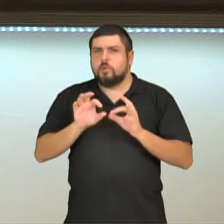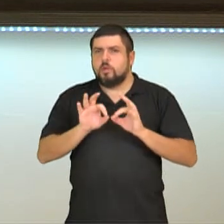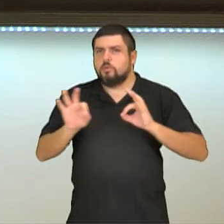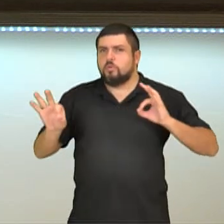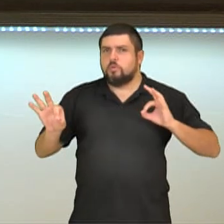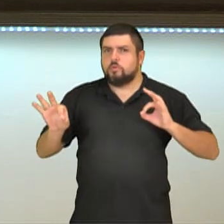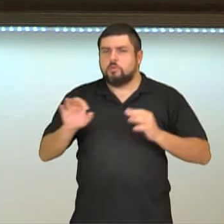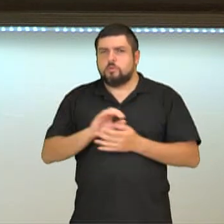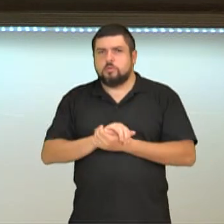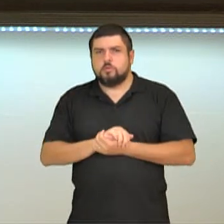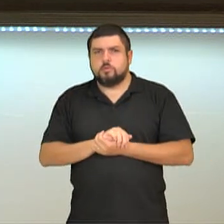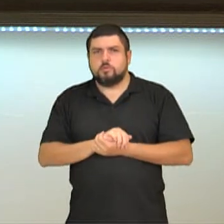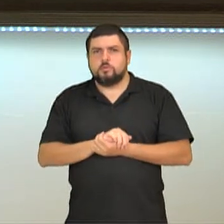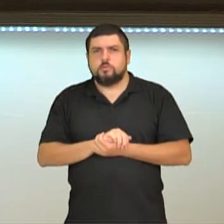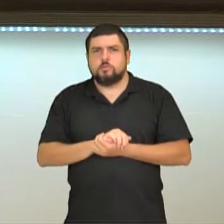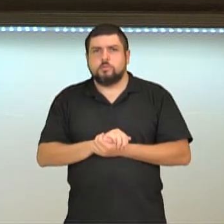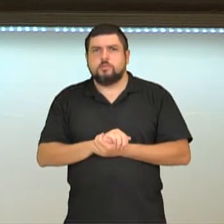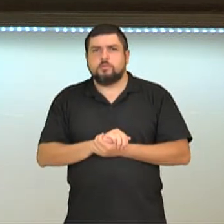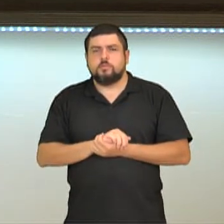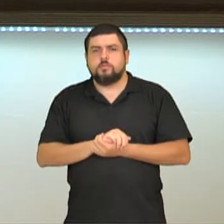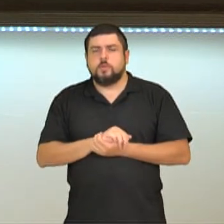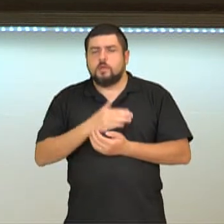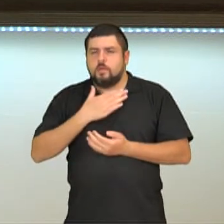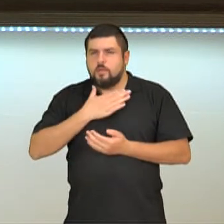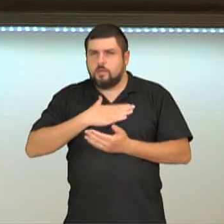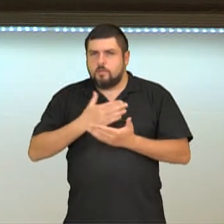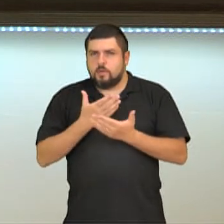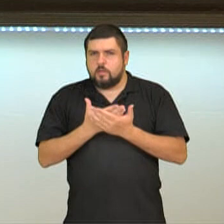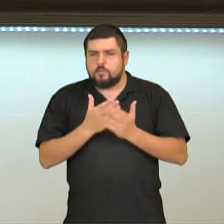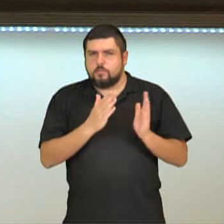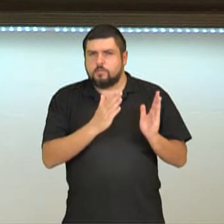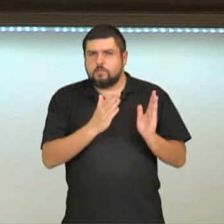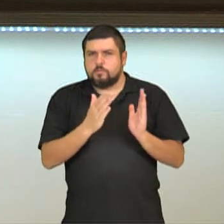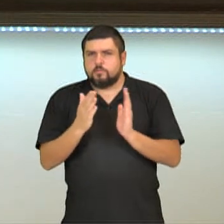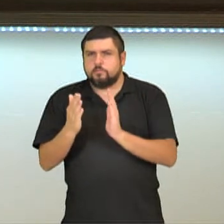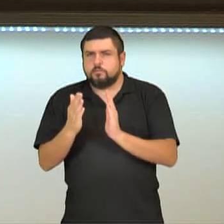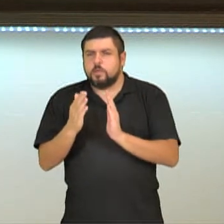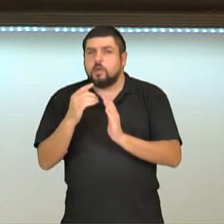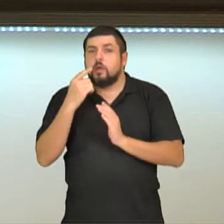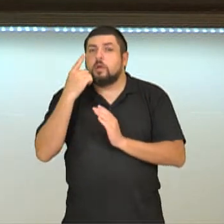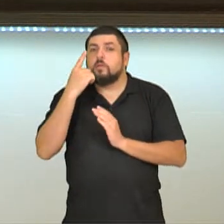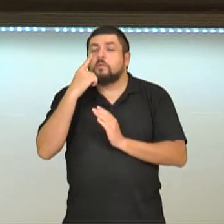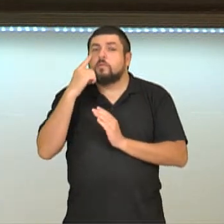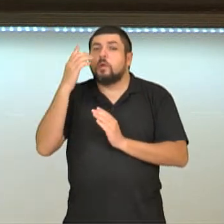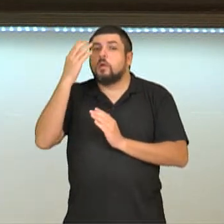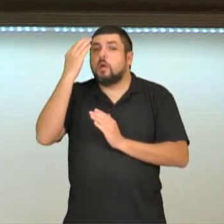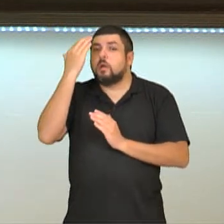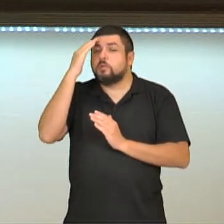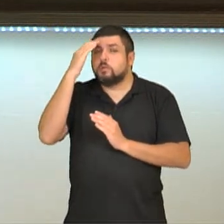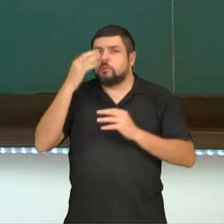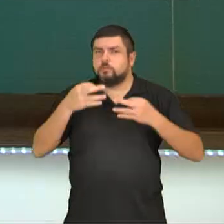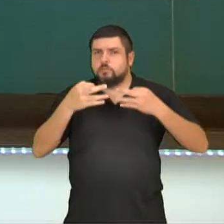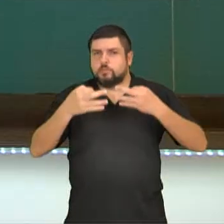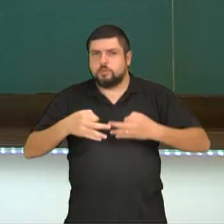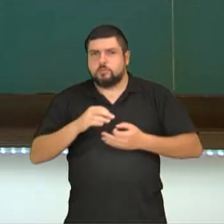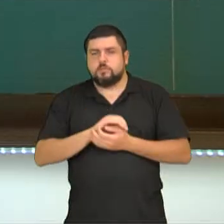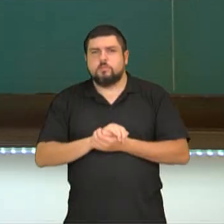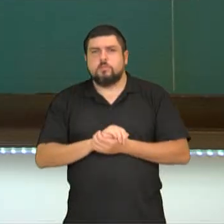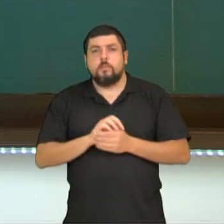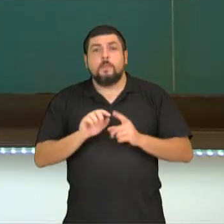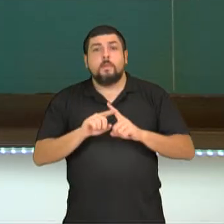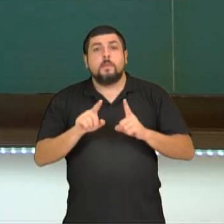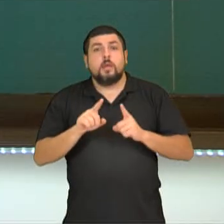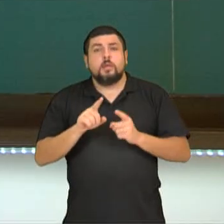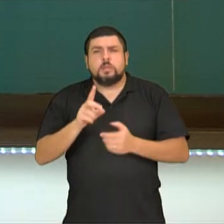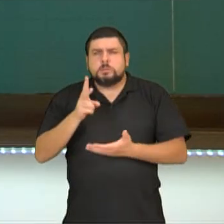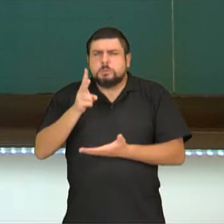com vocês à medida que a gente for vendo, certo? Mas, para a gente entender bem, não quer dizer que o tempo inteiro